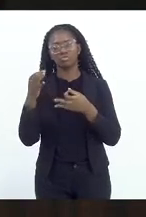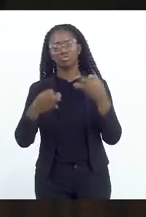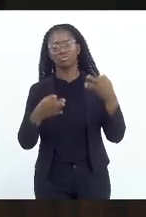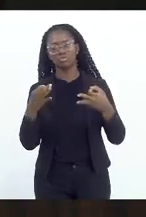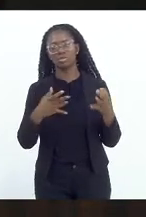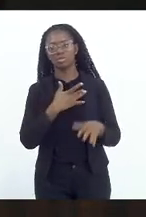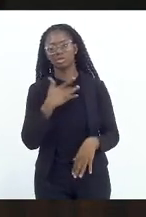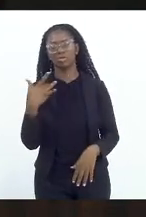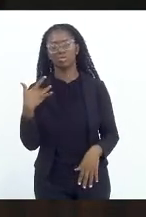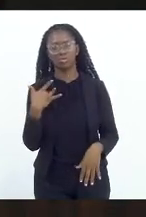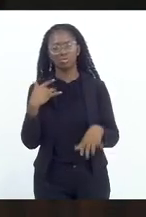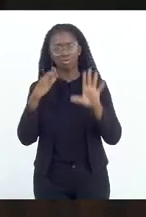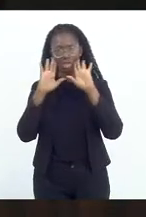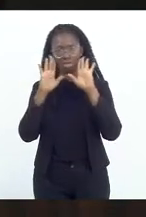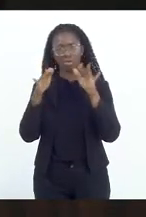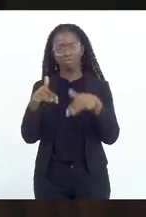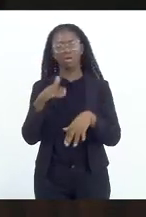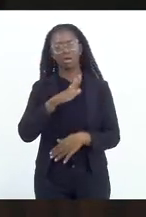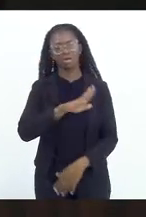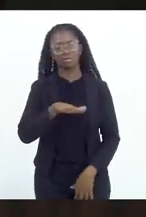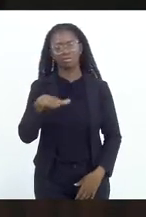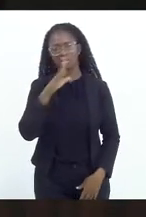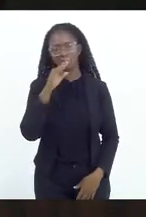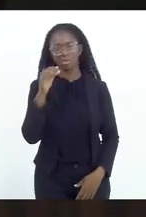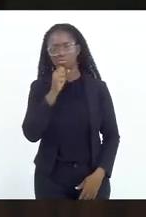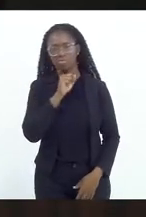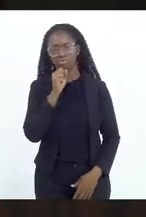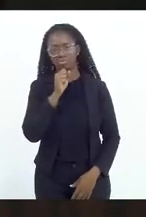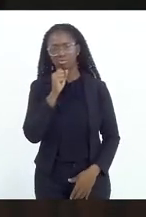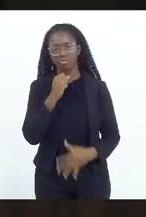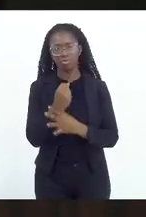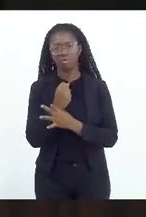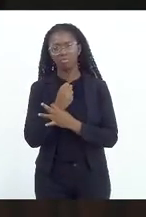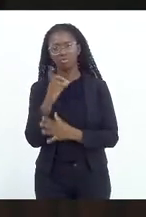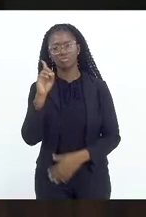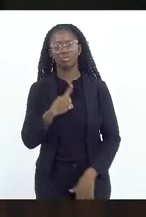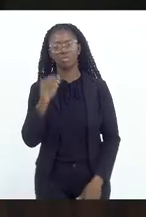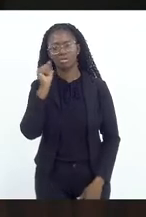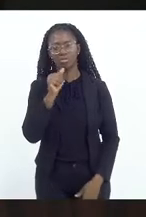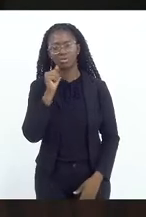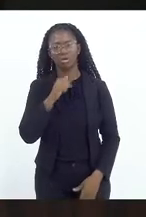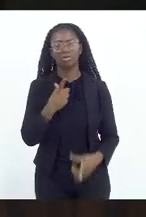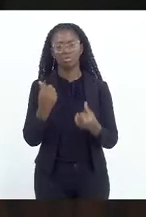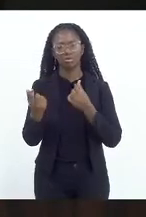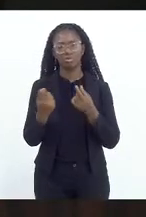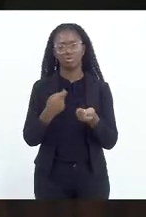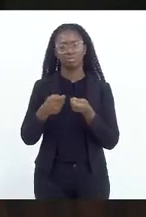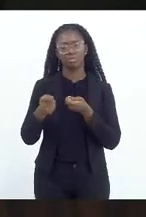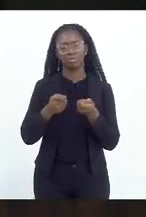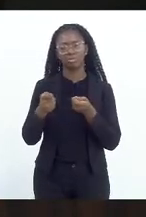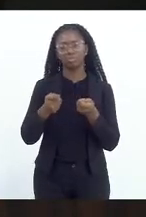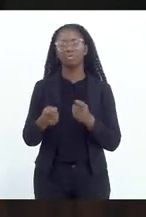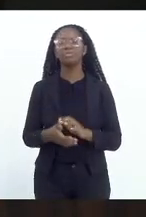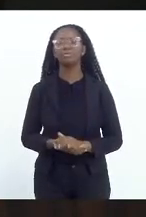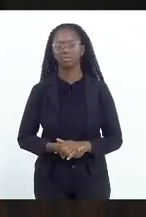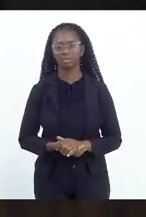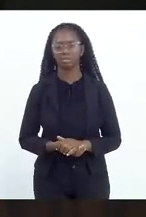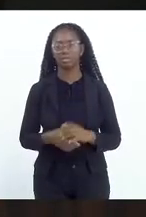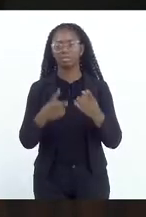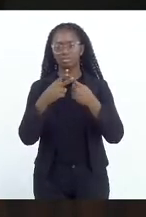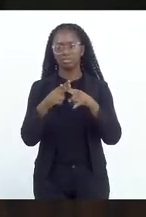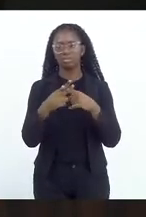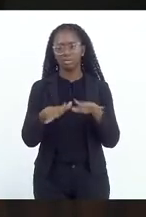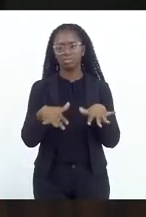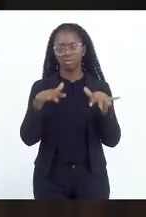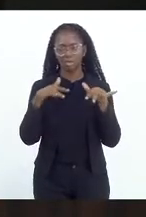de assuntos da criança, adolescente e idoso, defesa dos direitos da mulher e de orçamento, finanças, fiscalização financeira e controle, as emendas de